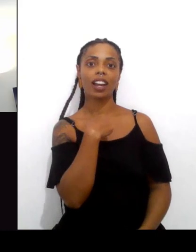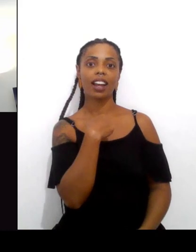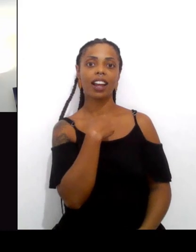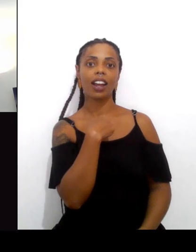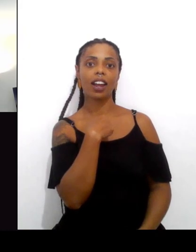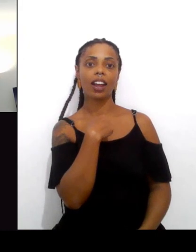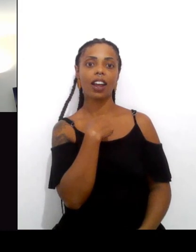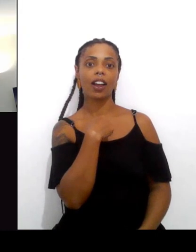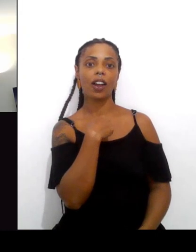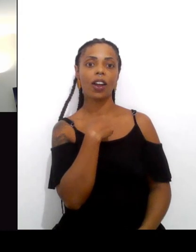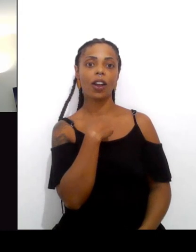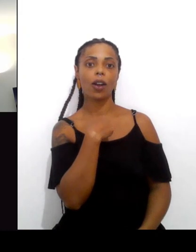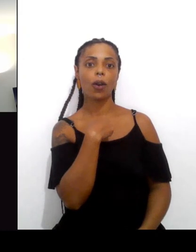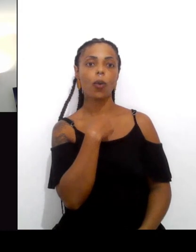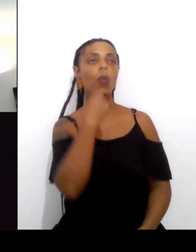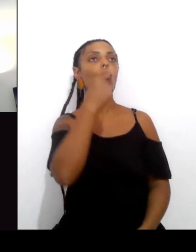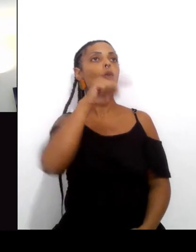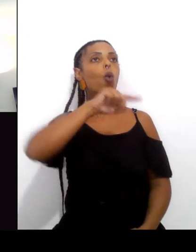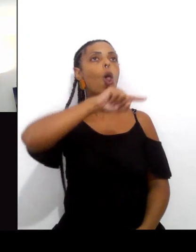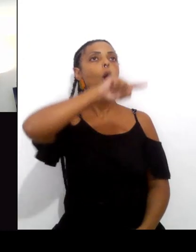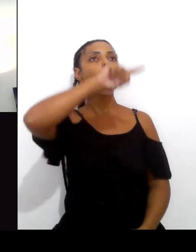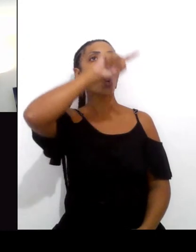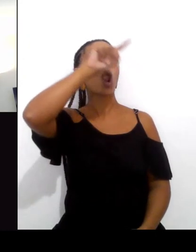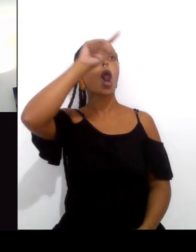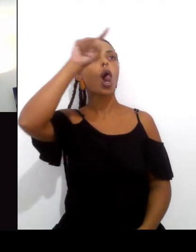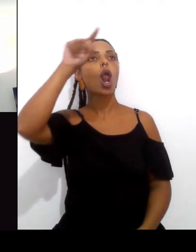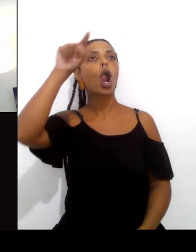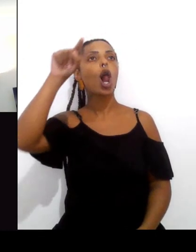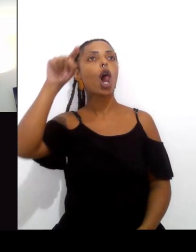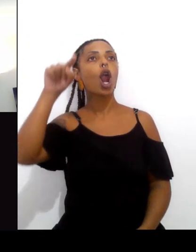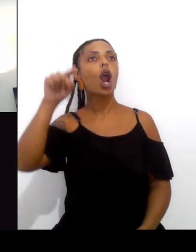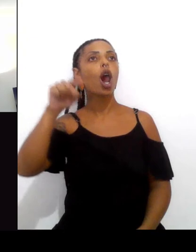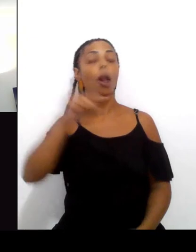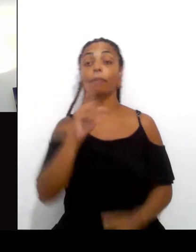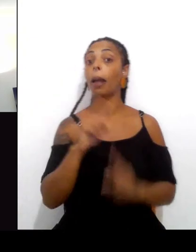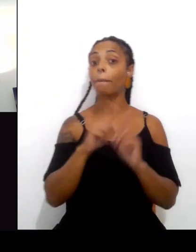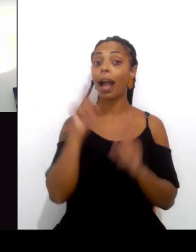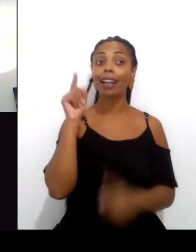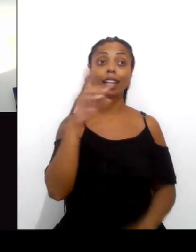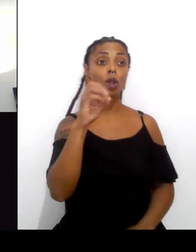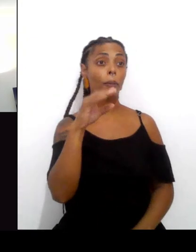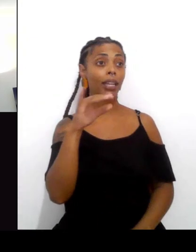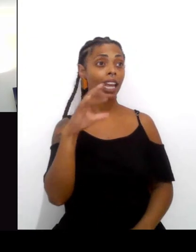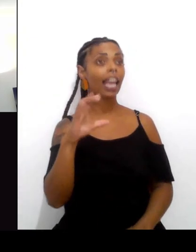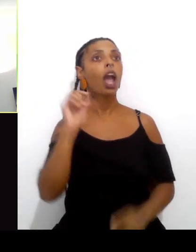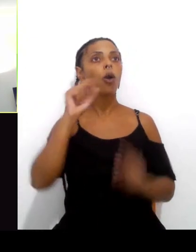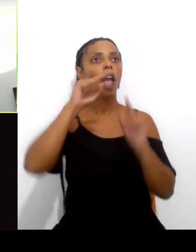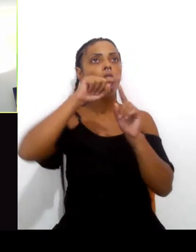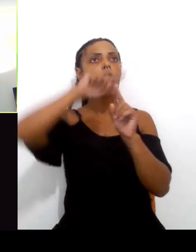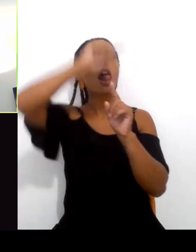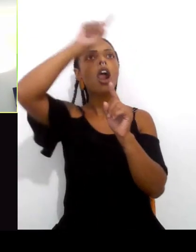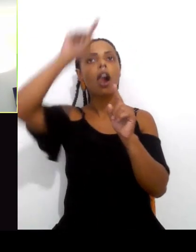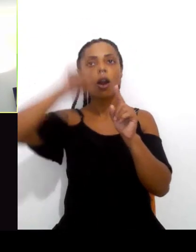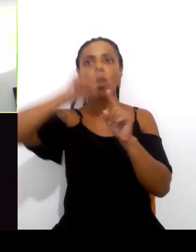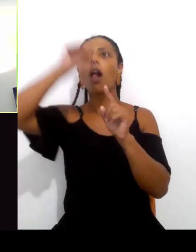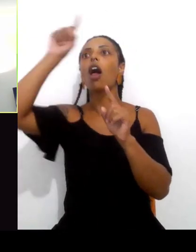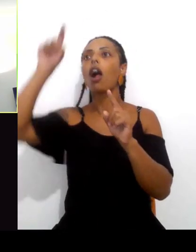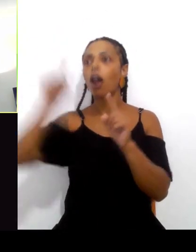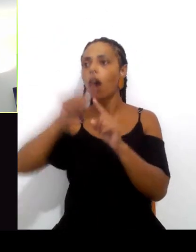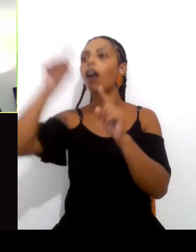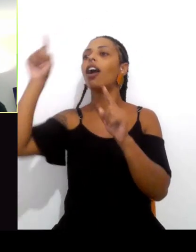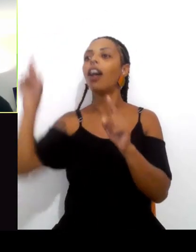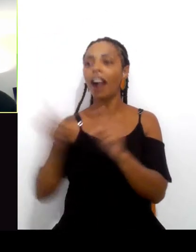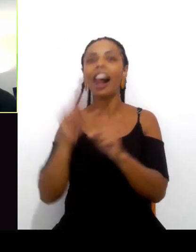Dominique fez vários looks mais detalhados como as pétalas de uma flor mas para uma imagem muito mais complexa também